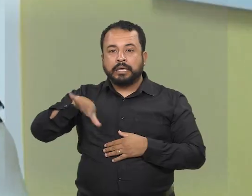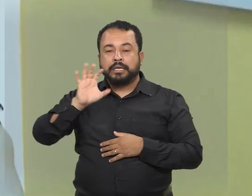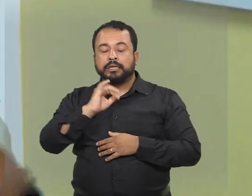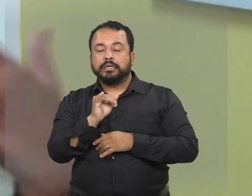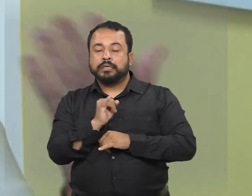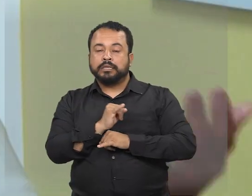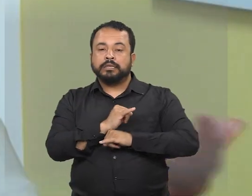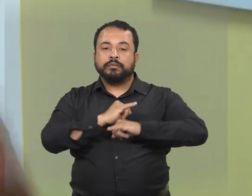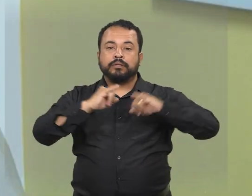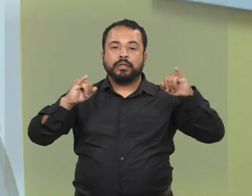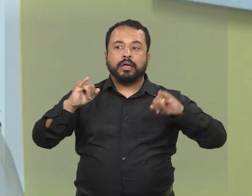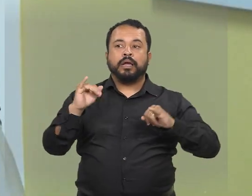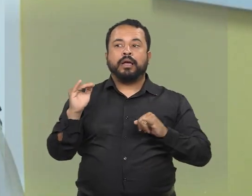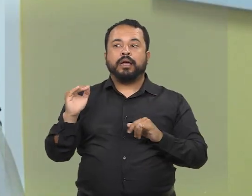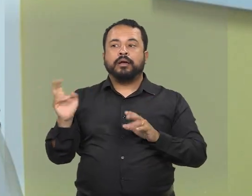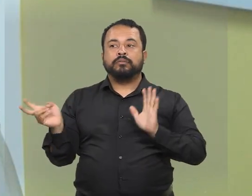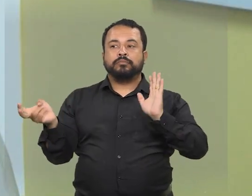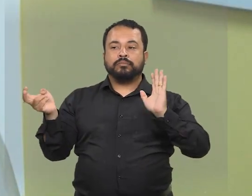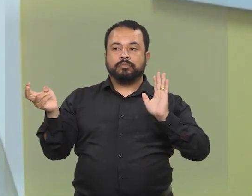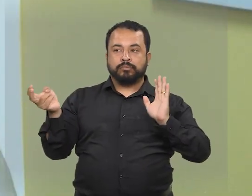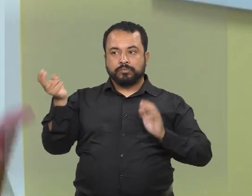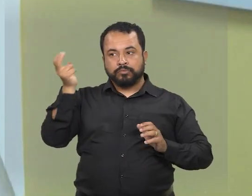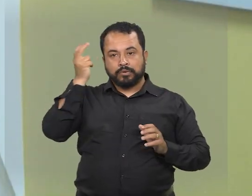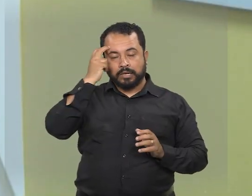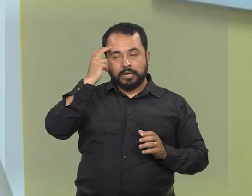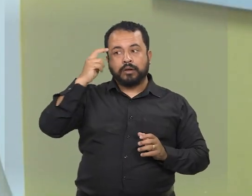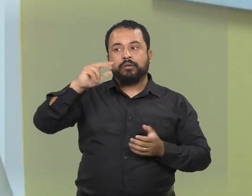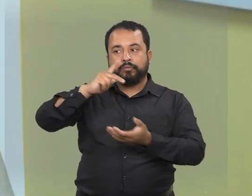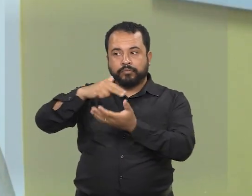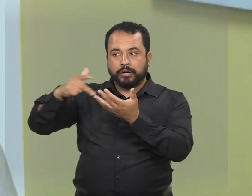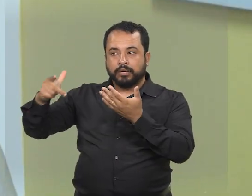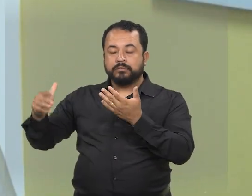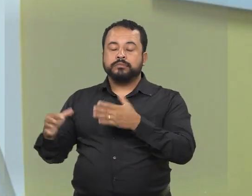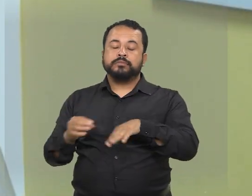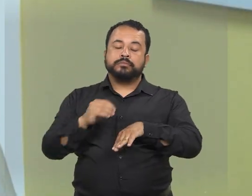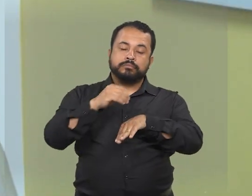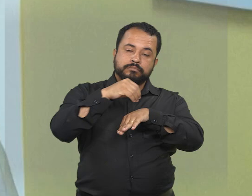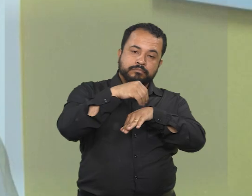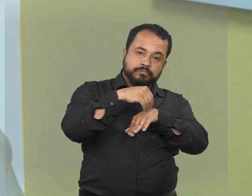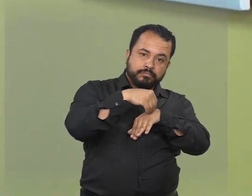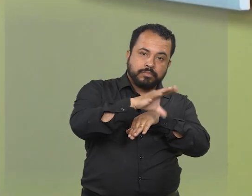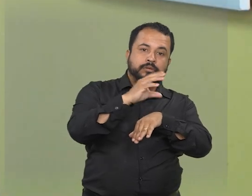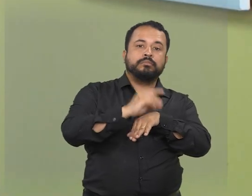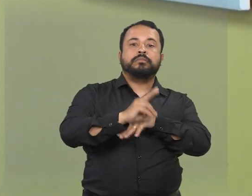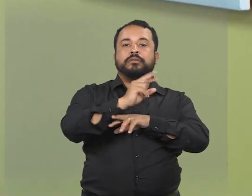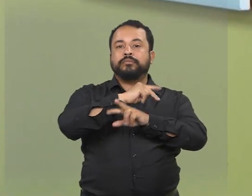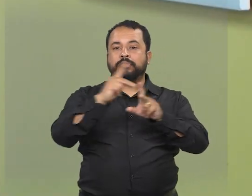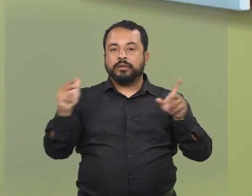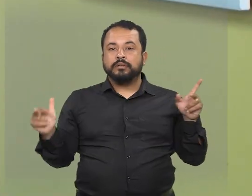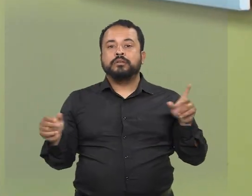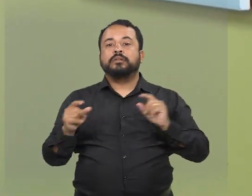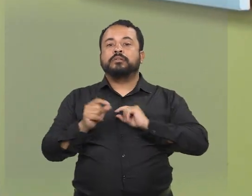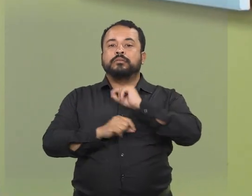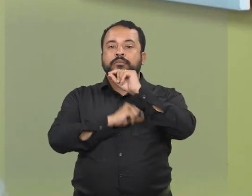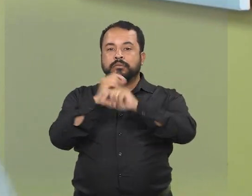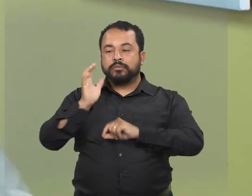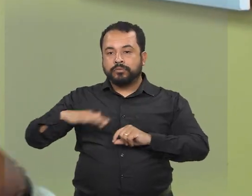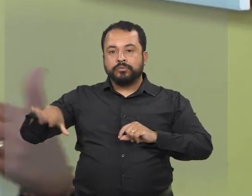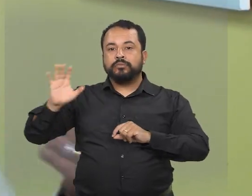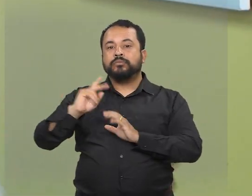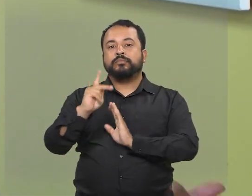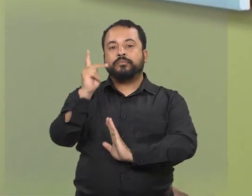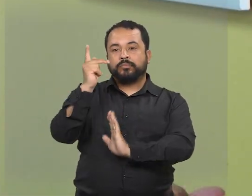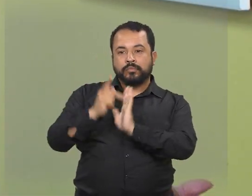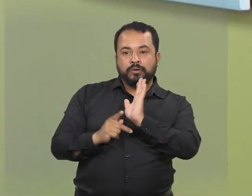culturais, poder ir e conhecer esses imóveis, e tudo isso foi feito através